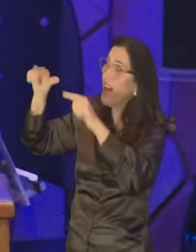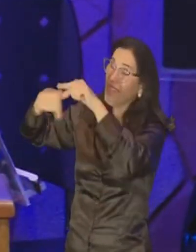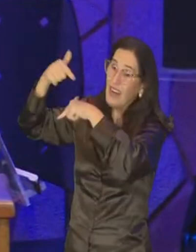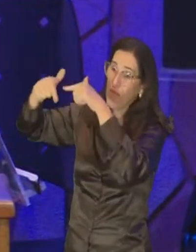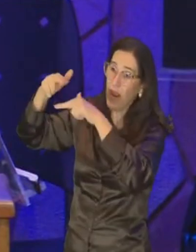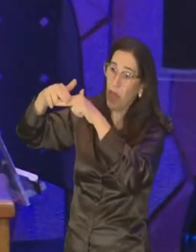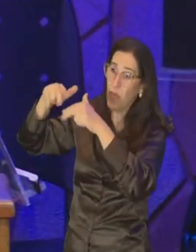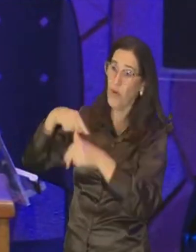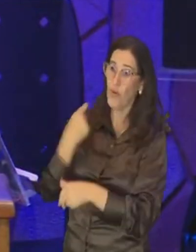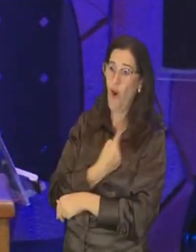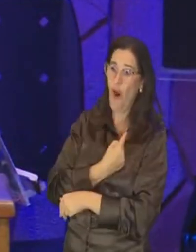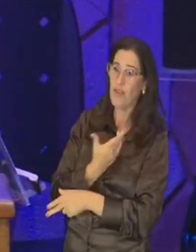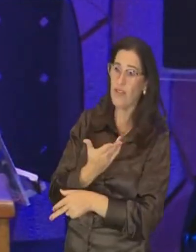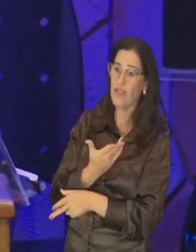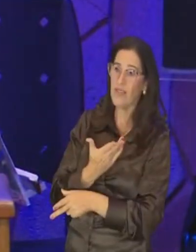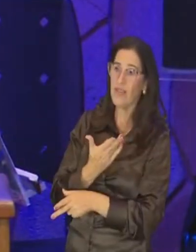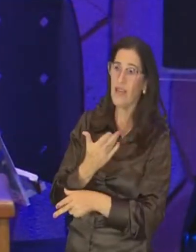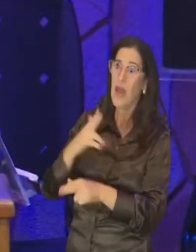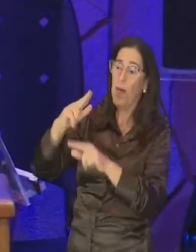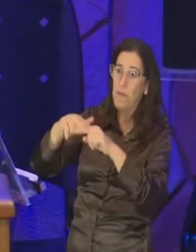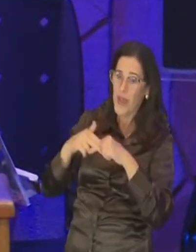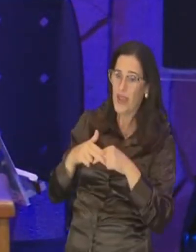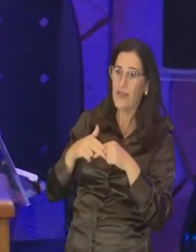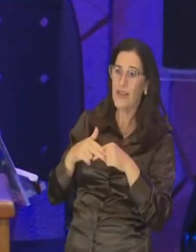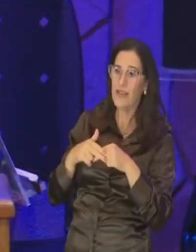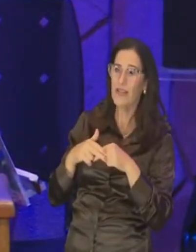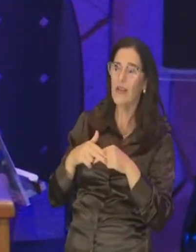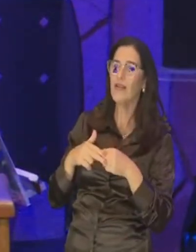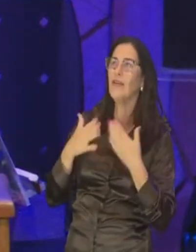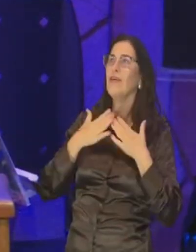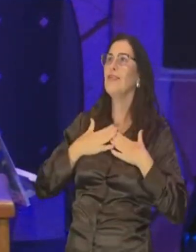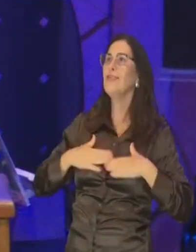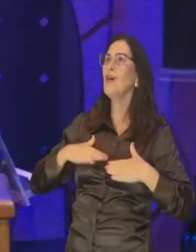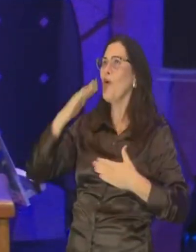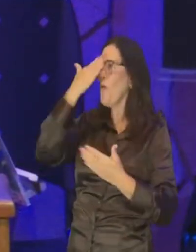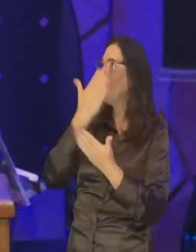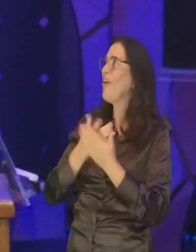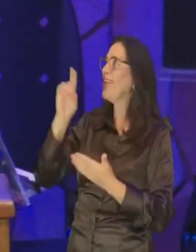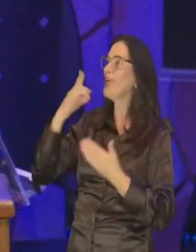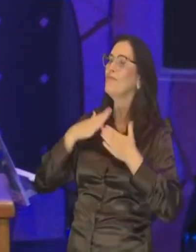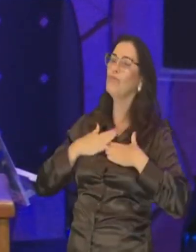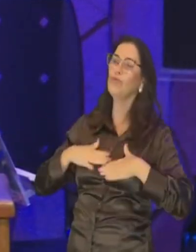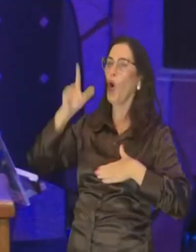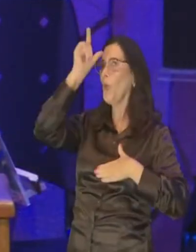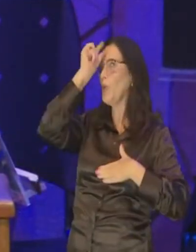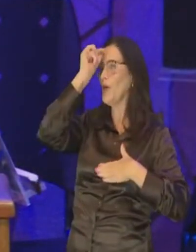alguma coisa, vem através do processo de descansar.